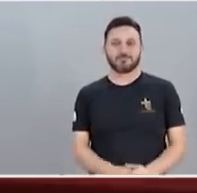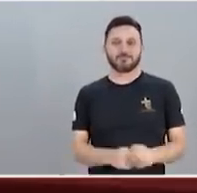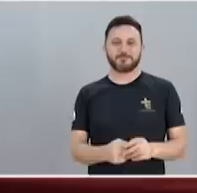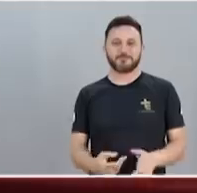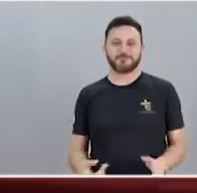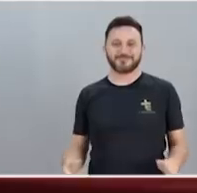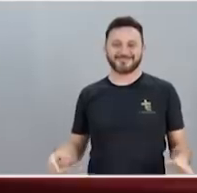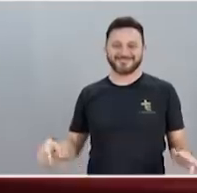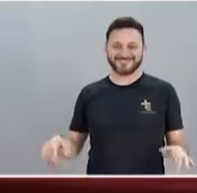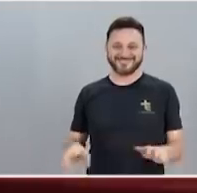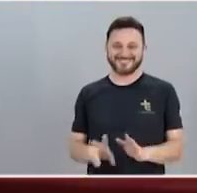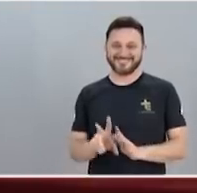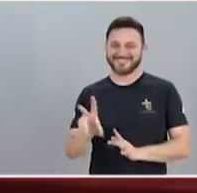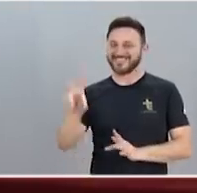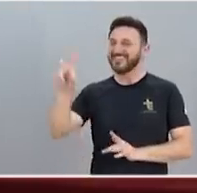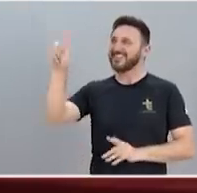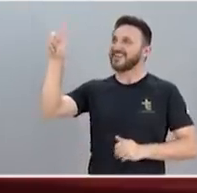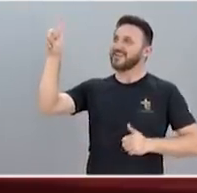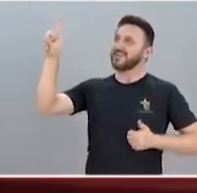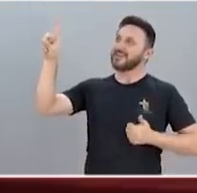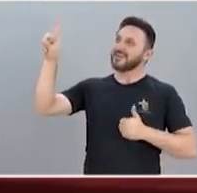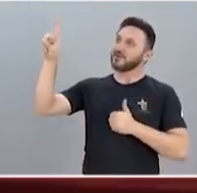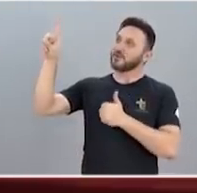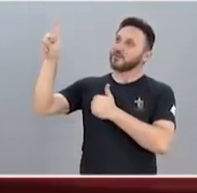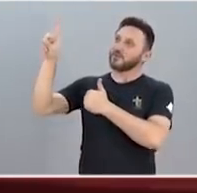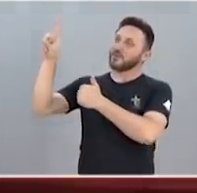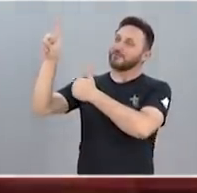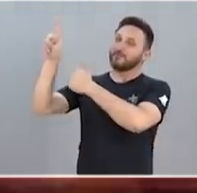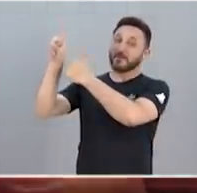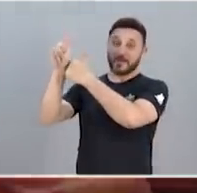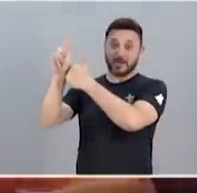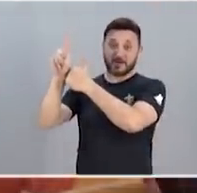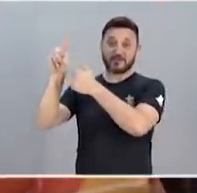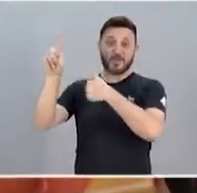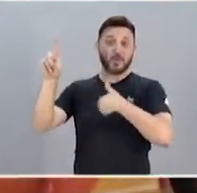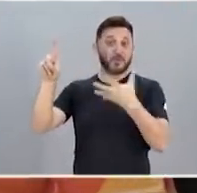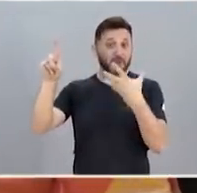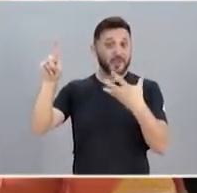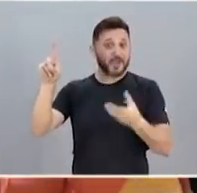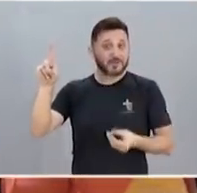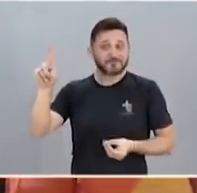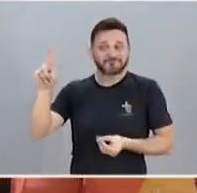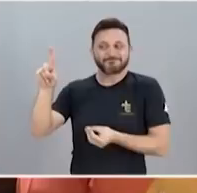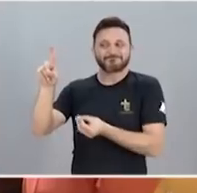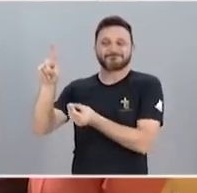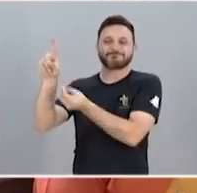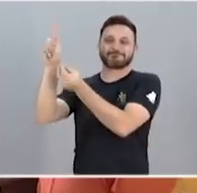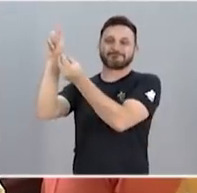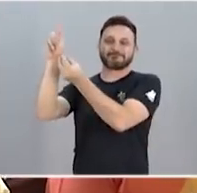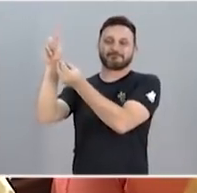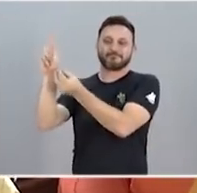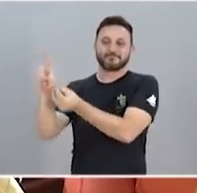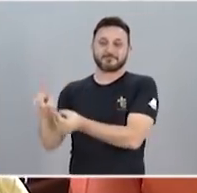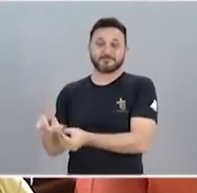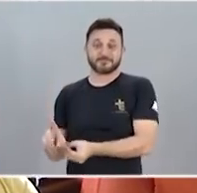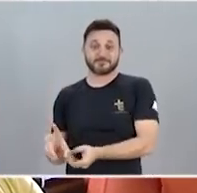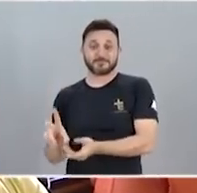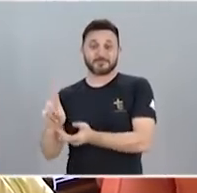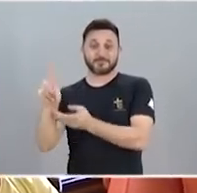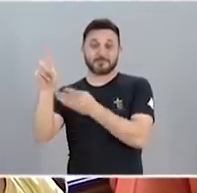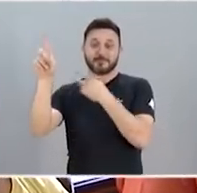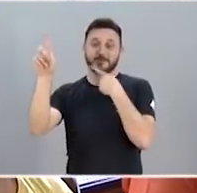Mais perto do meu Deus, ó